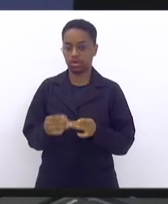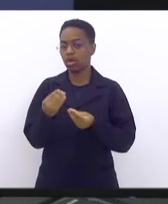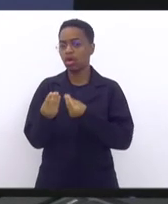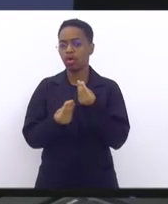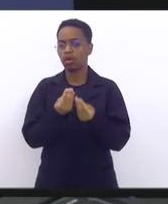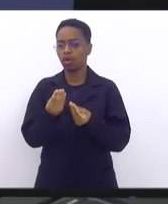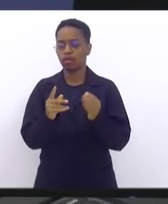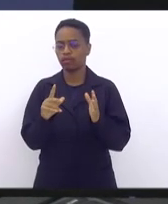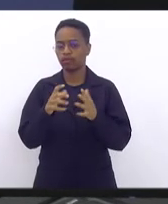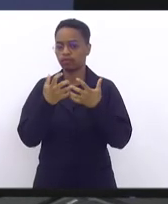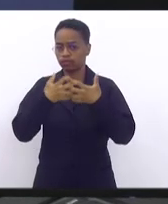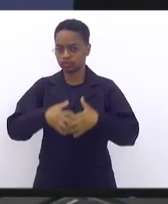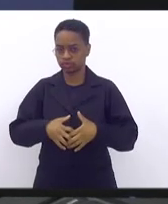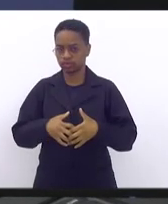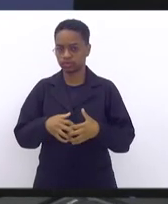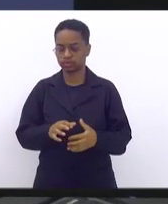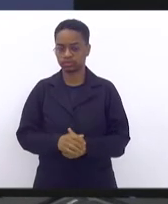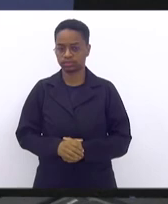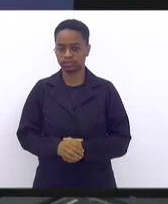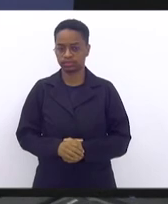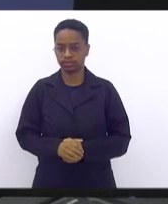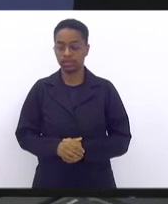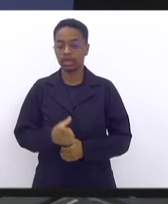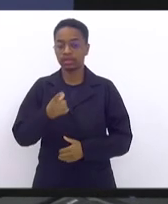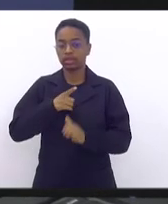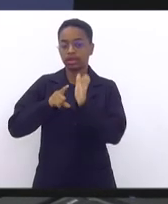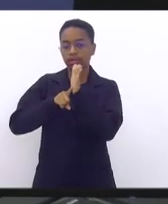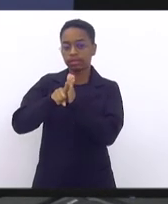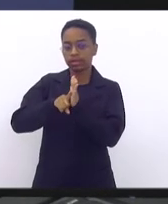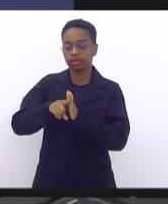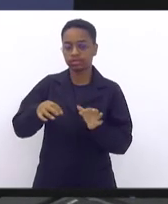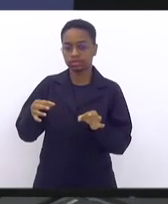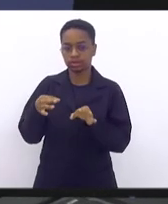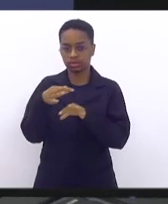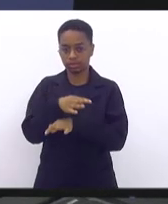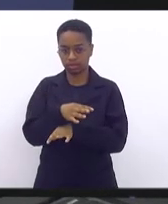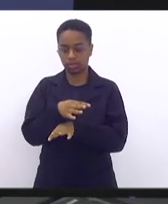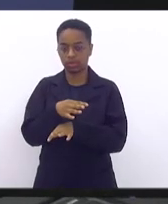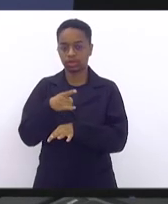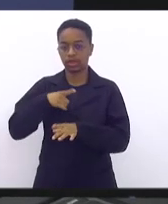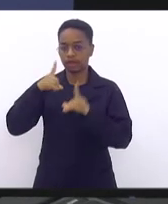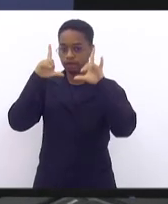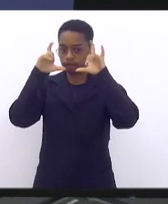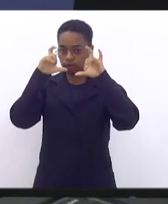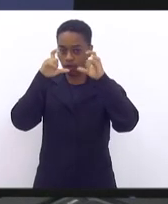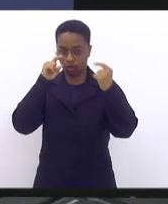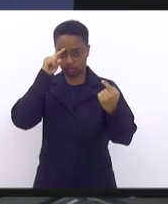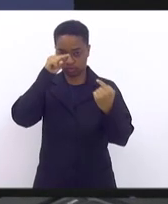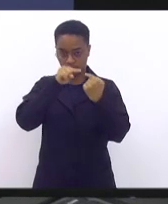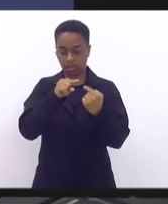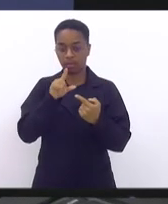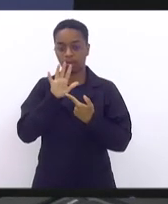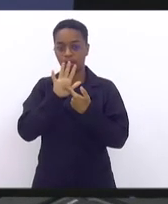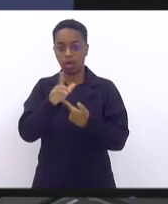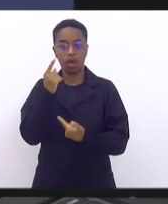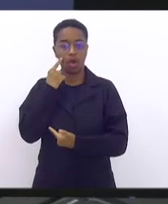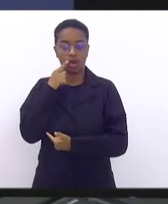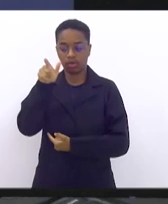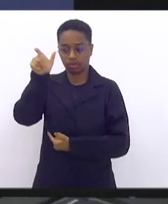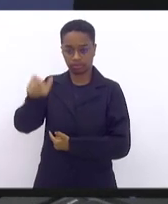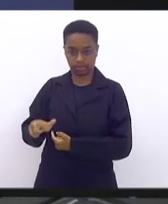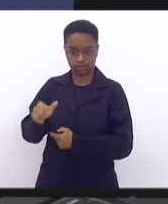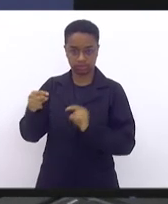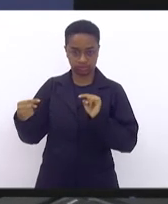Como? Saiu a triagem feita com a foto. Ah, é fulano. Aquilo